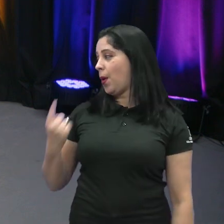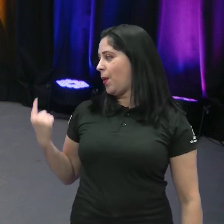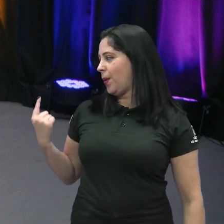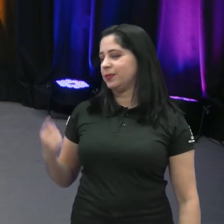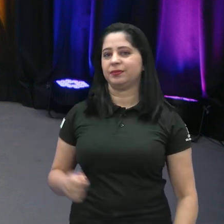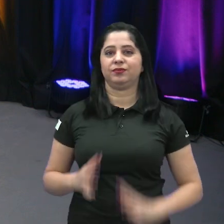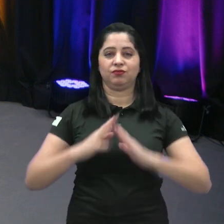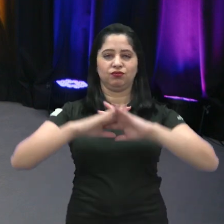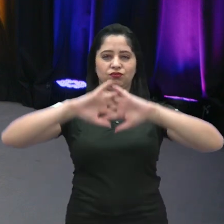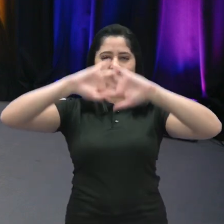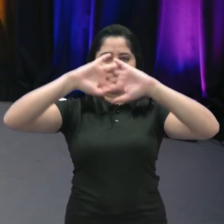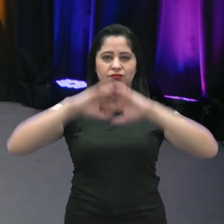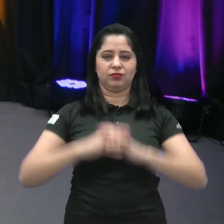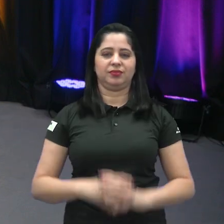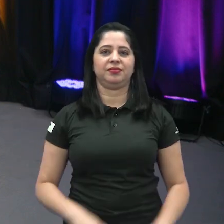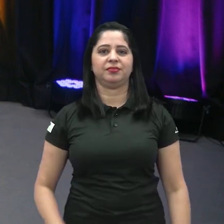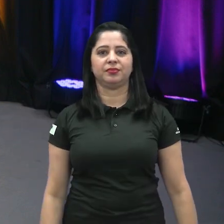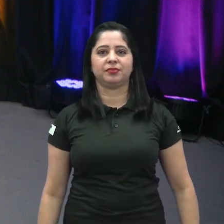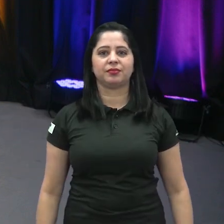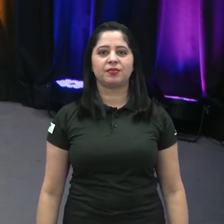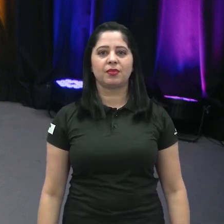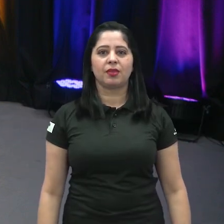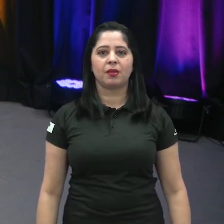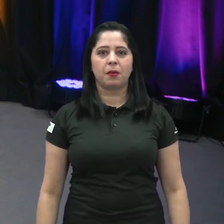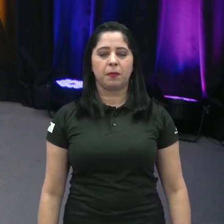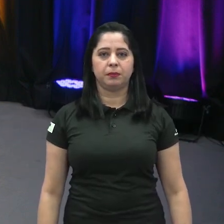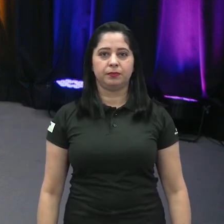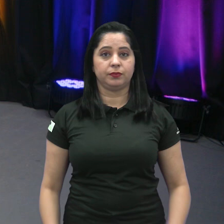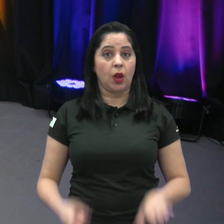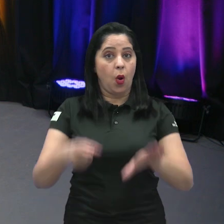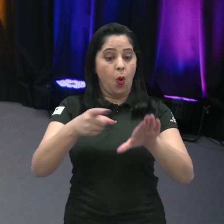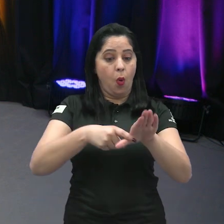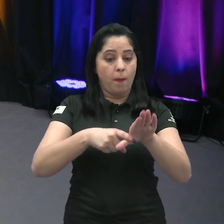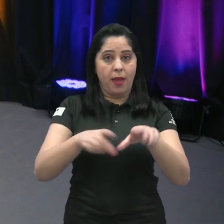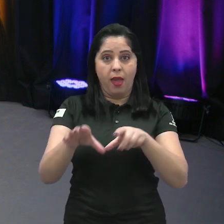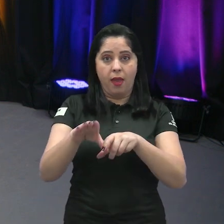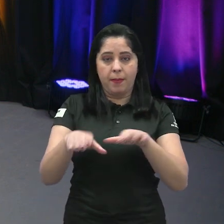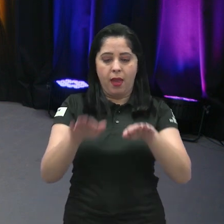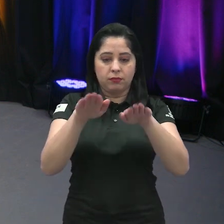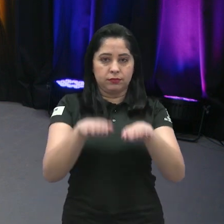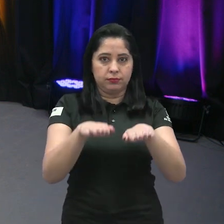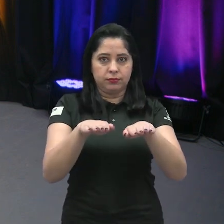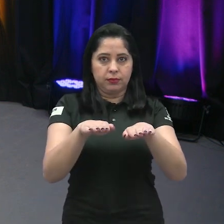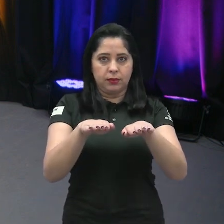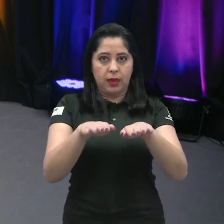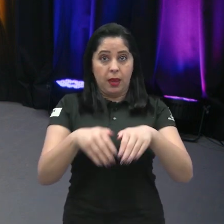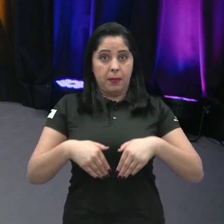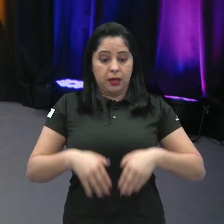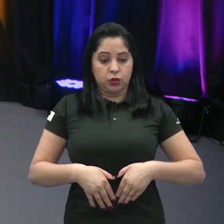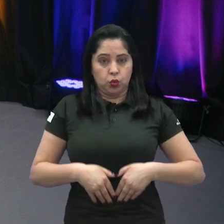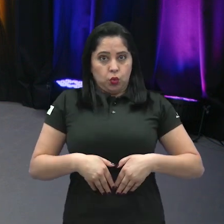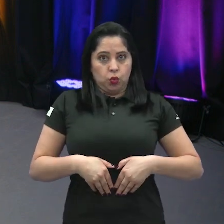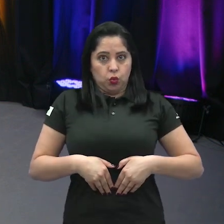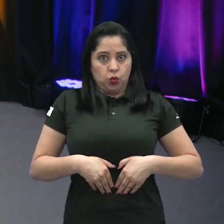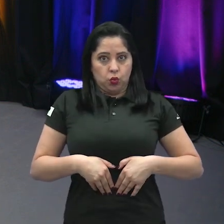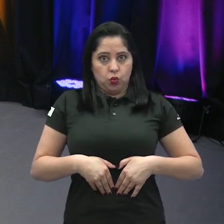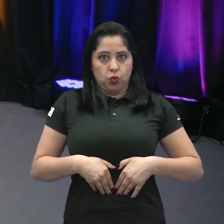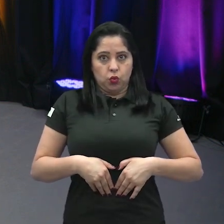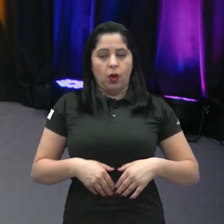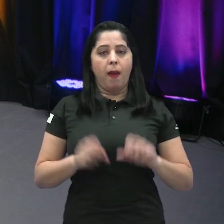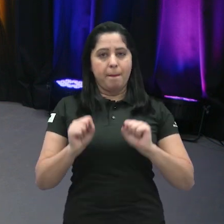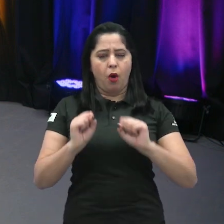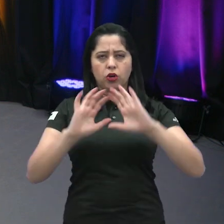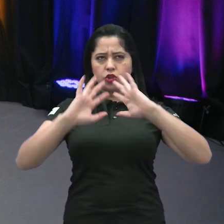com o alongamento dos braços. Estica bem o corpo, os pés bem paralelos, ok? Abdômen contraído, estica